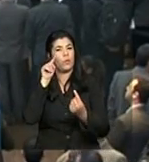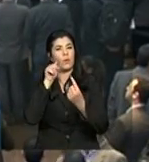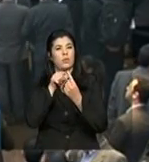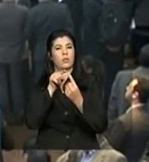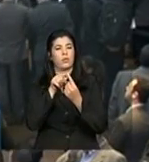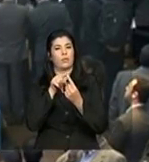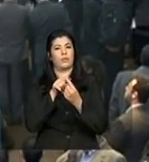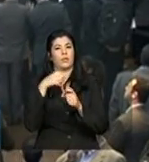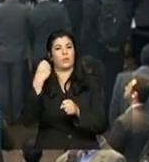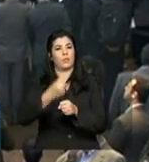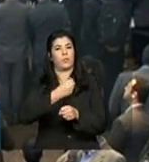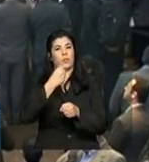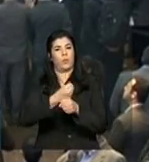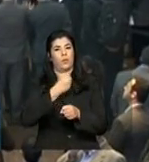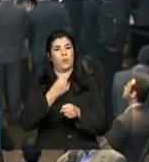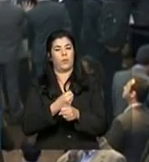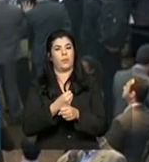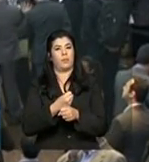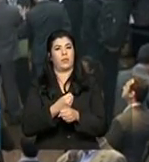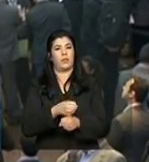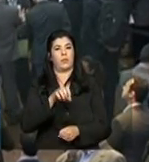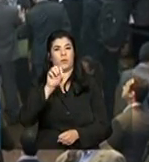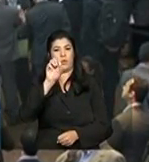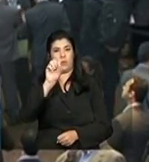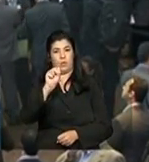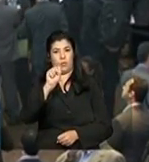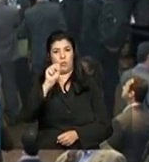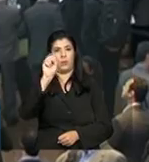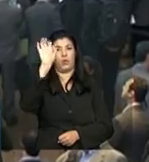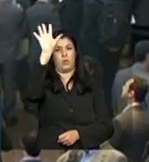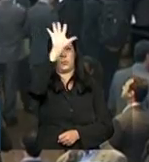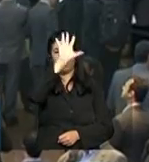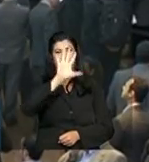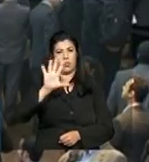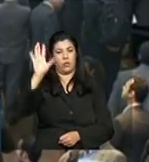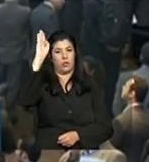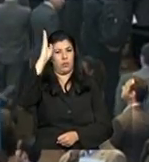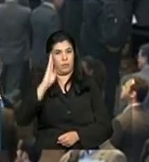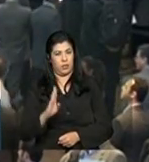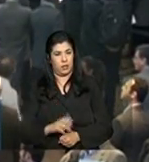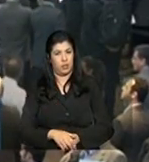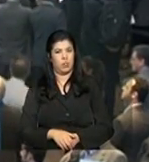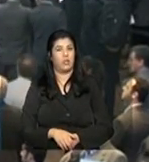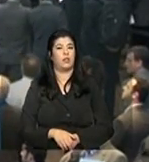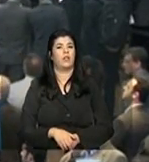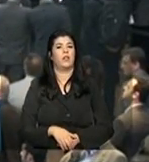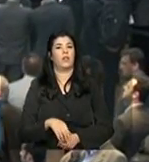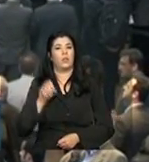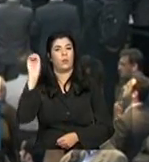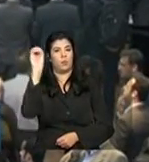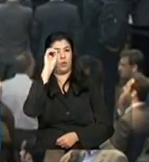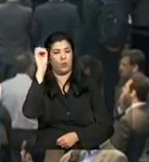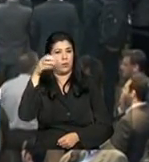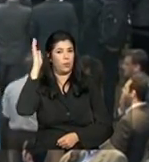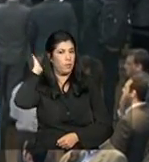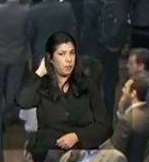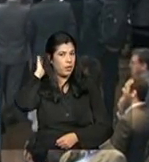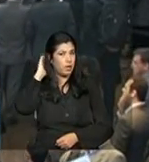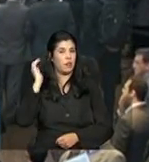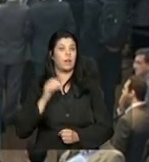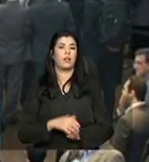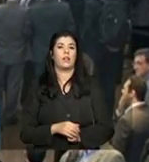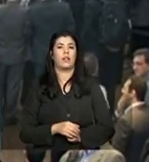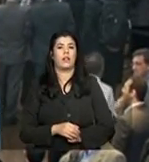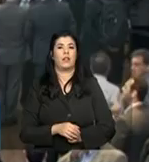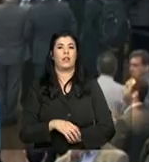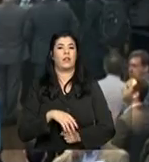previstas obras em 8 estados do país: Rio Grande do Sul, Pará, Mato Grosso, Minas